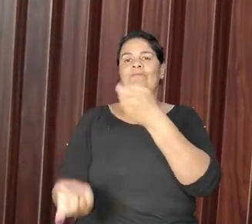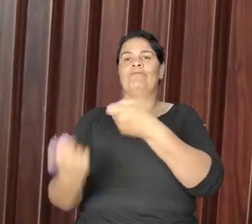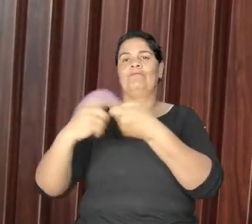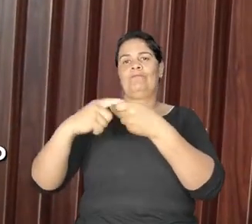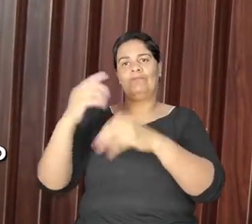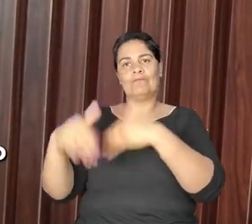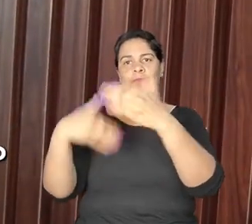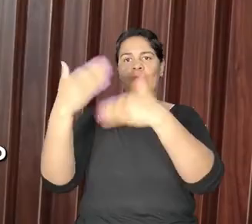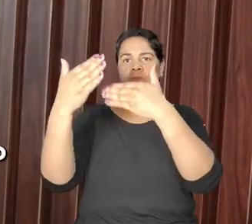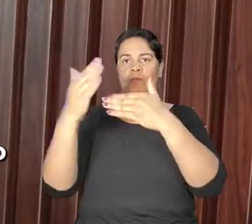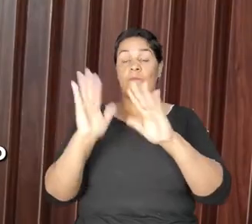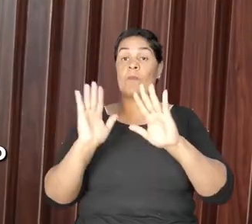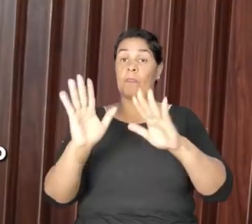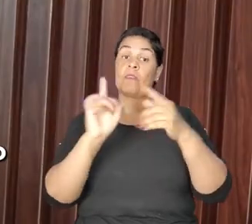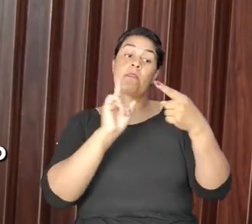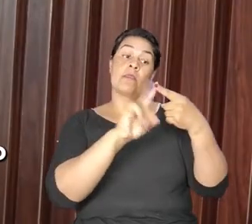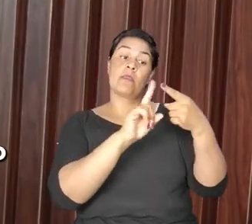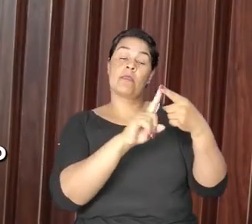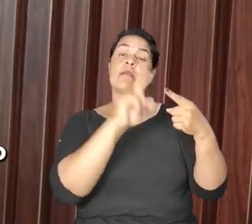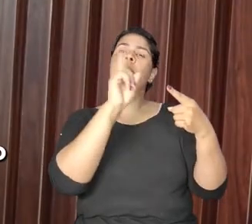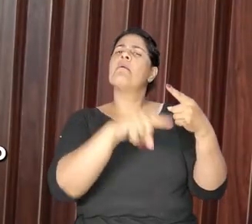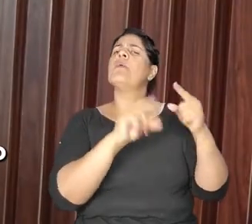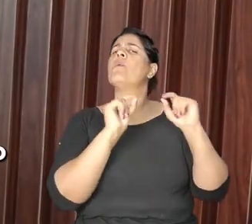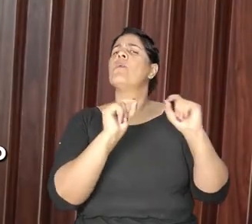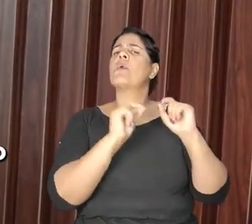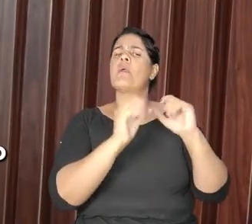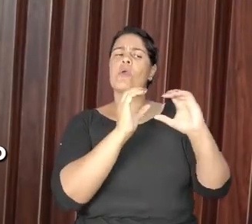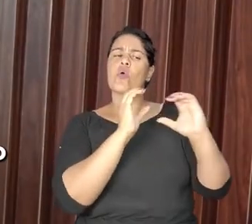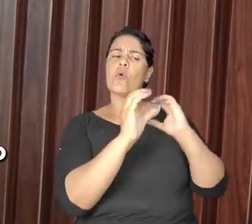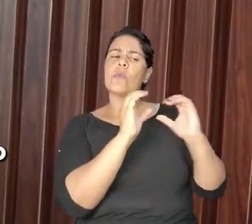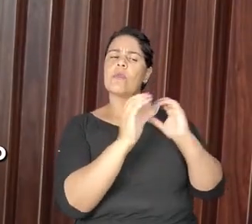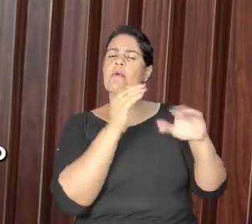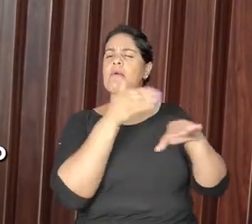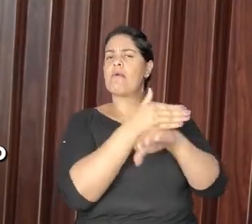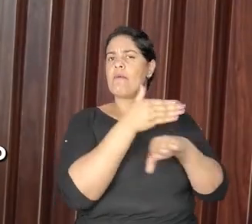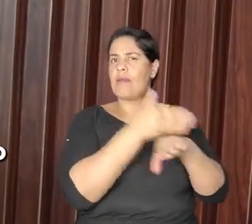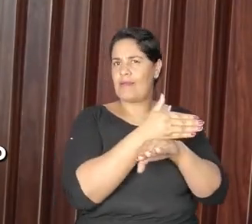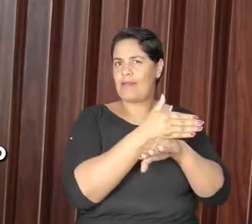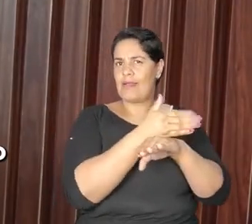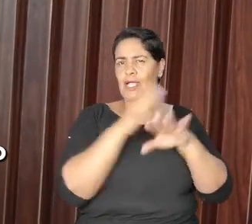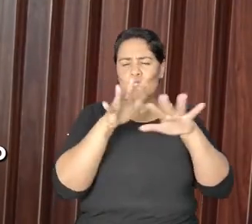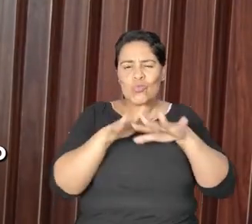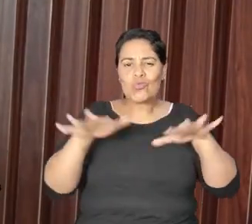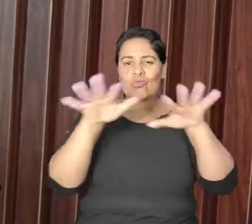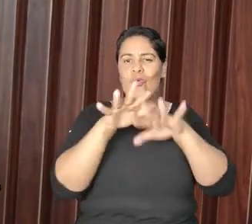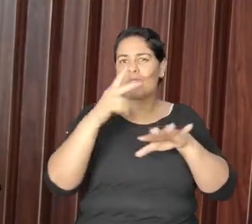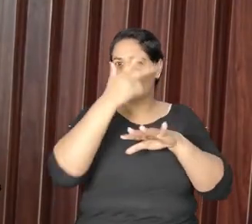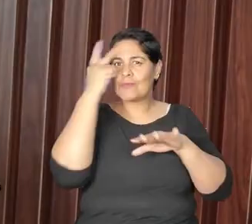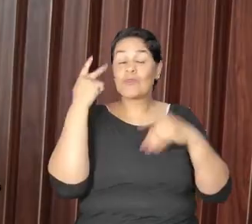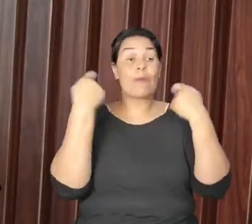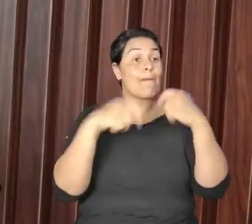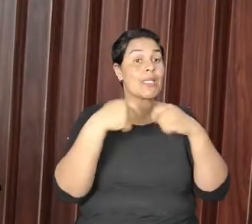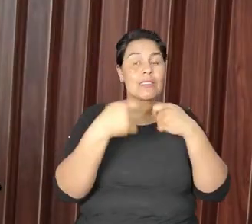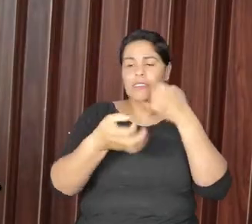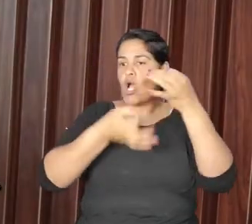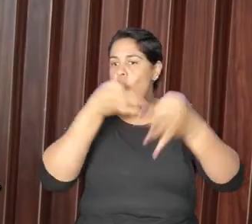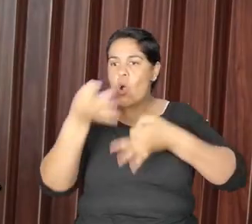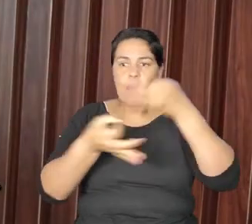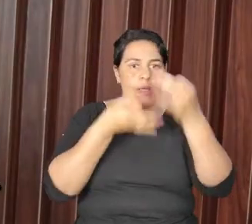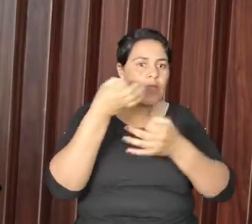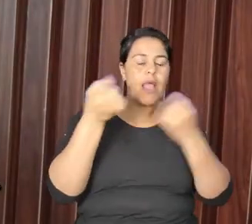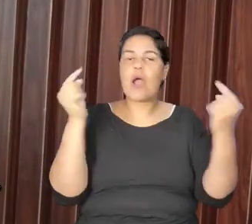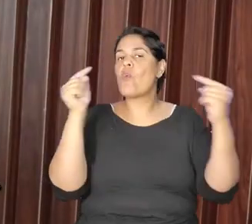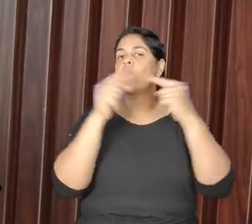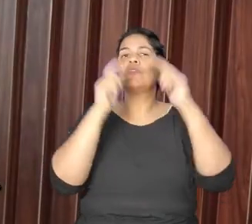transformar. Encontrar se relaciona à comunicação e participação, no sentido de que todos e todas